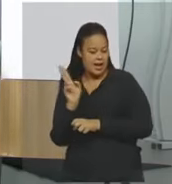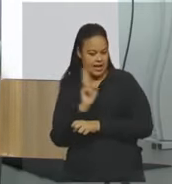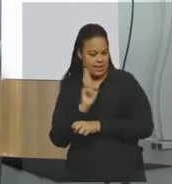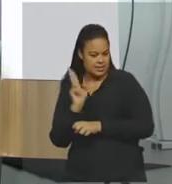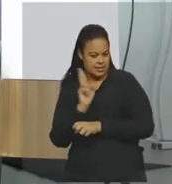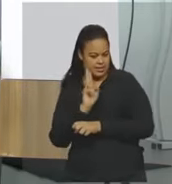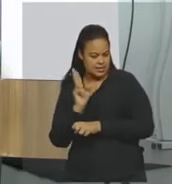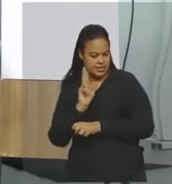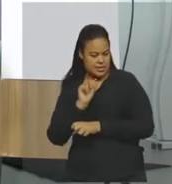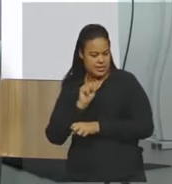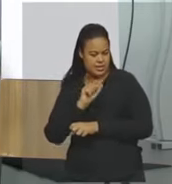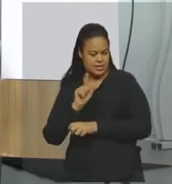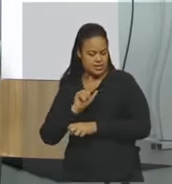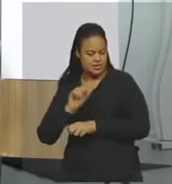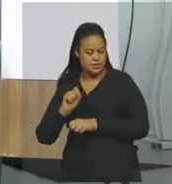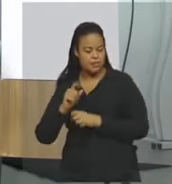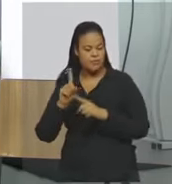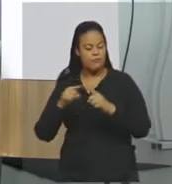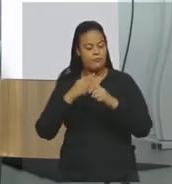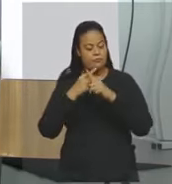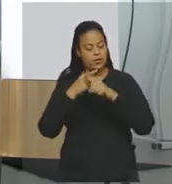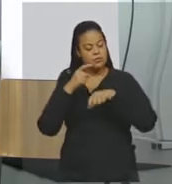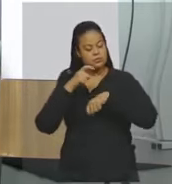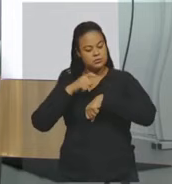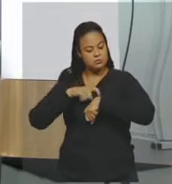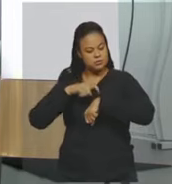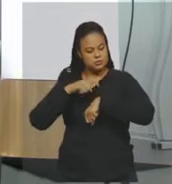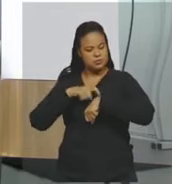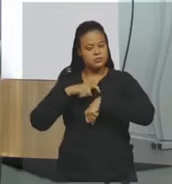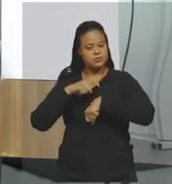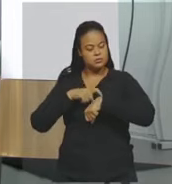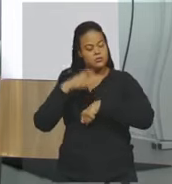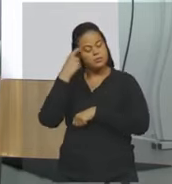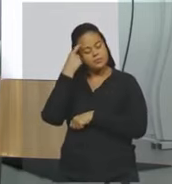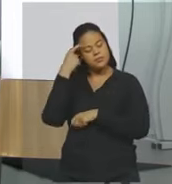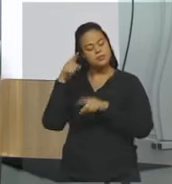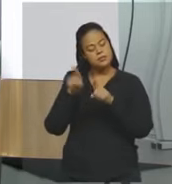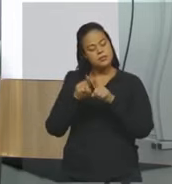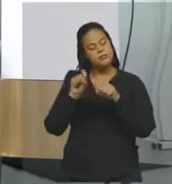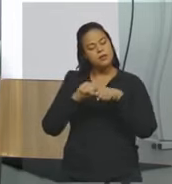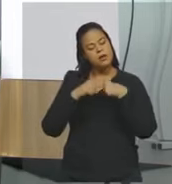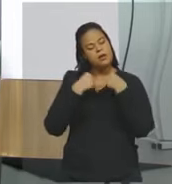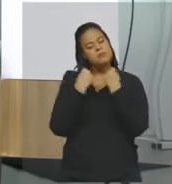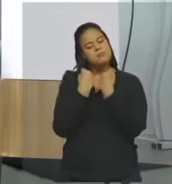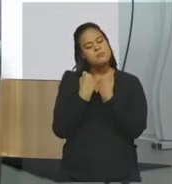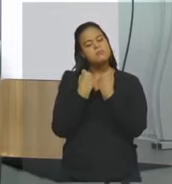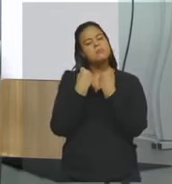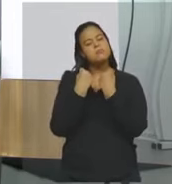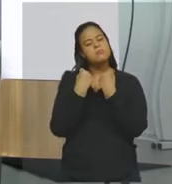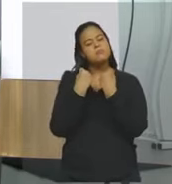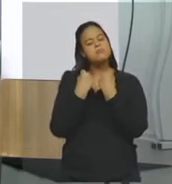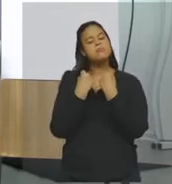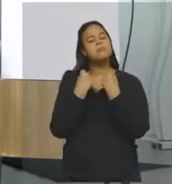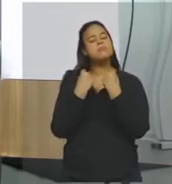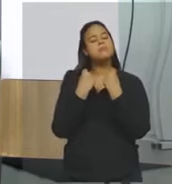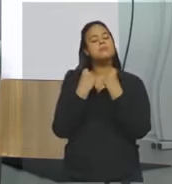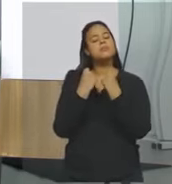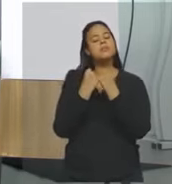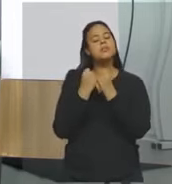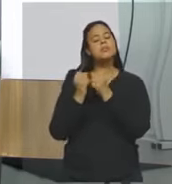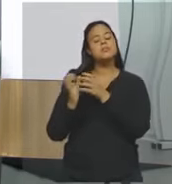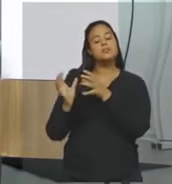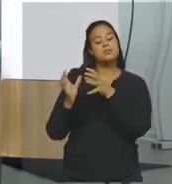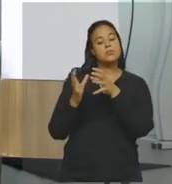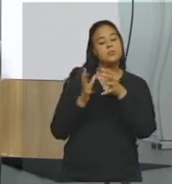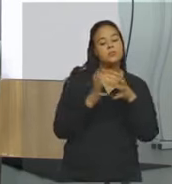realizado e o tempo. Ou também podemos pensar em potência como sendo a quantidade de energia